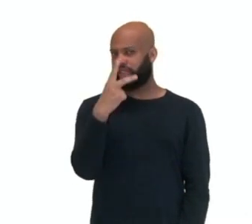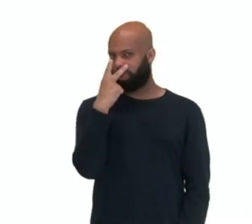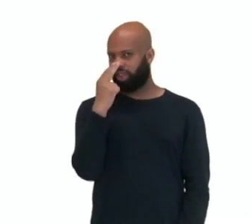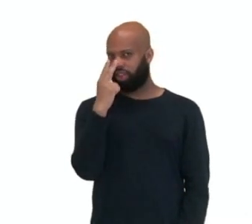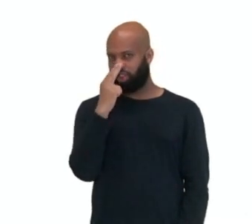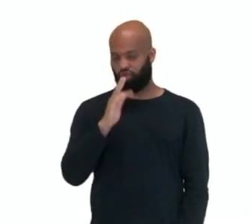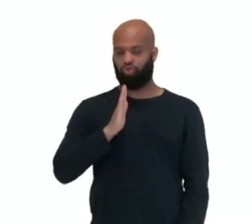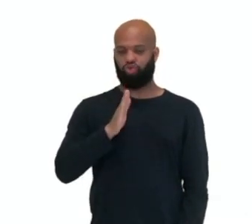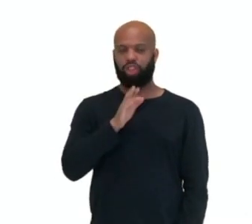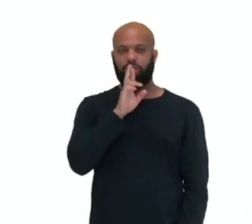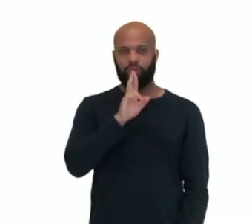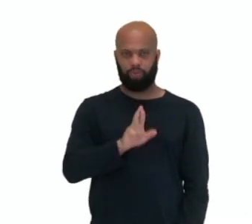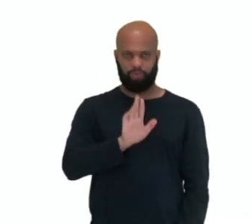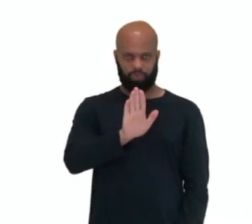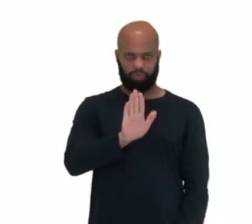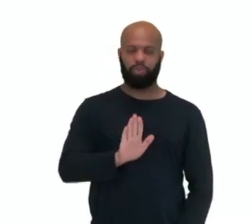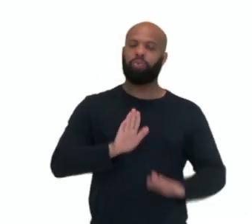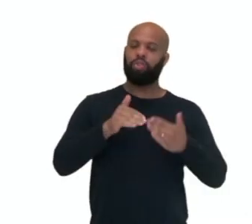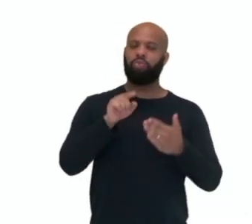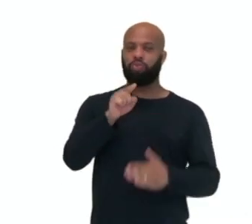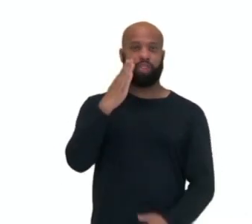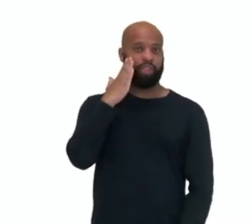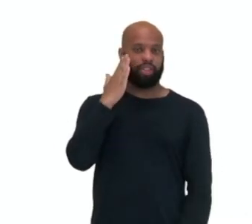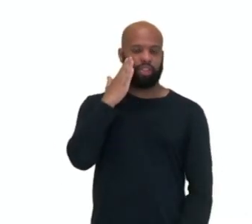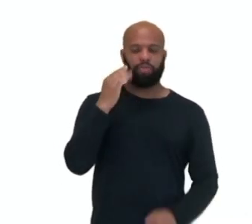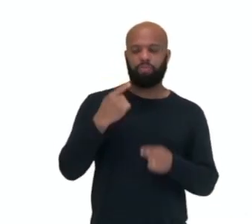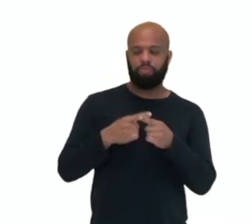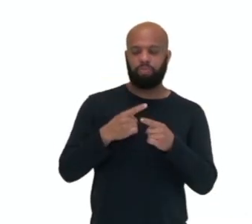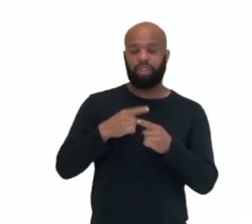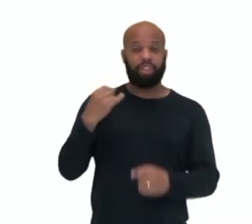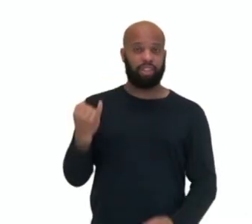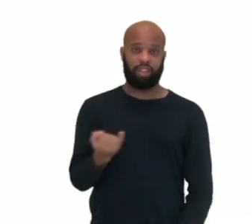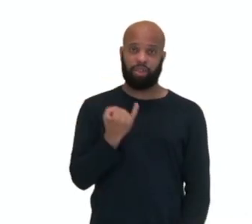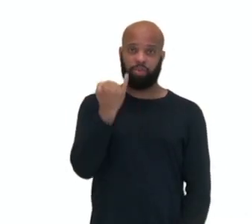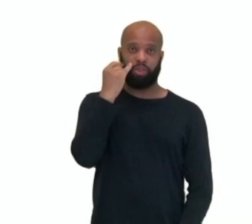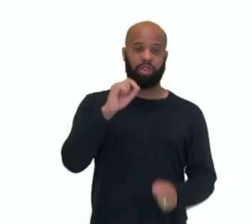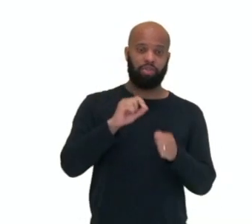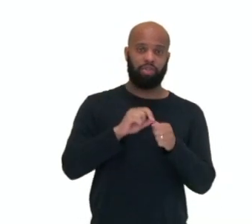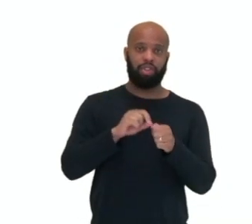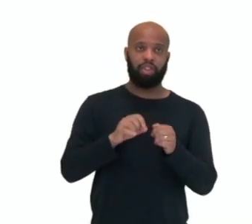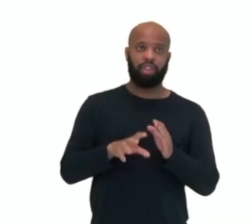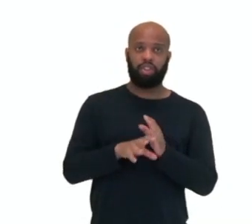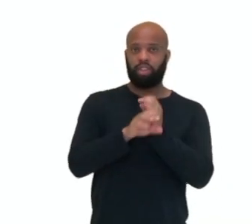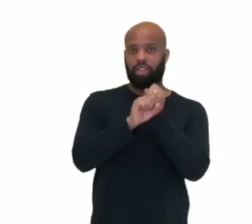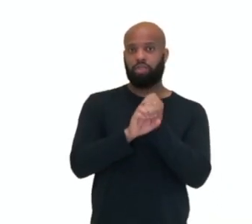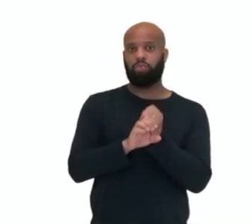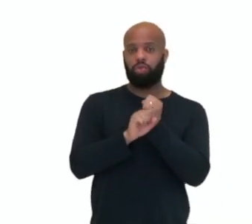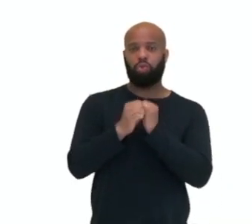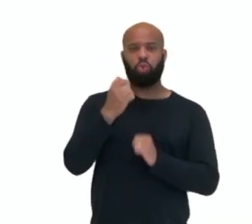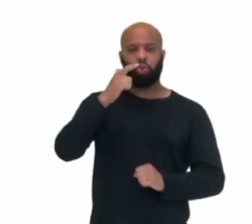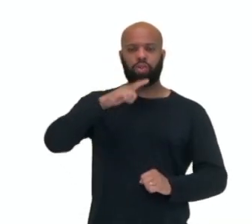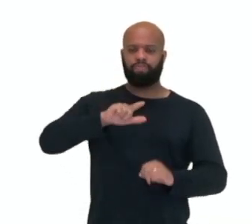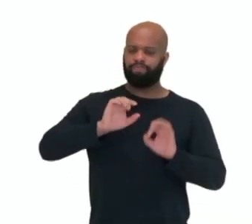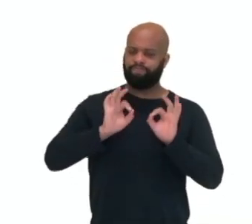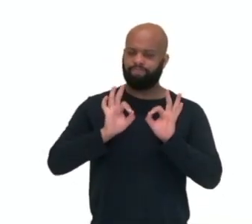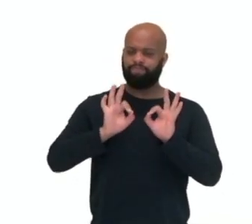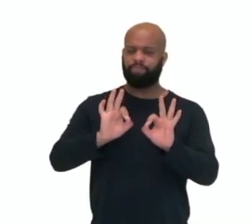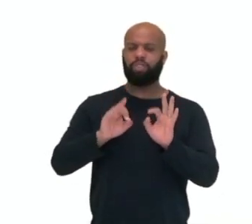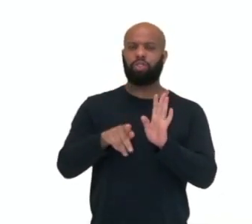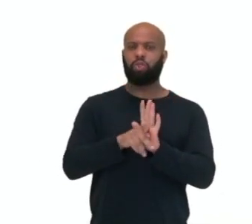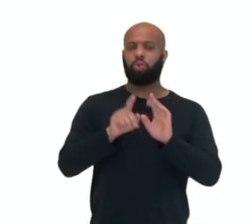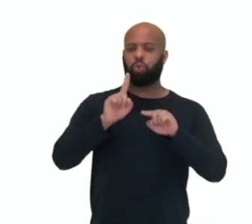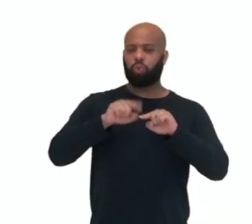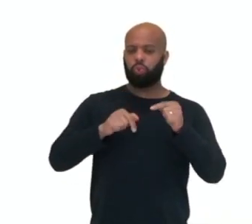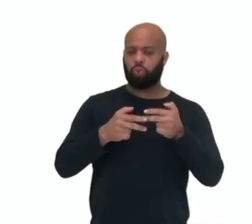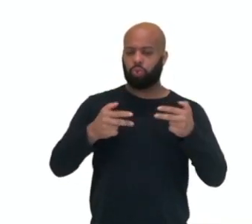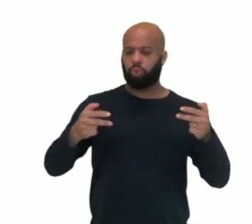Já respondemos. Sabe por que é importante efetuar cálculos para chegar ao valor mais adequado do produto? Quais seriam